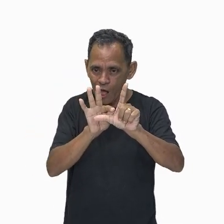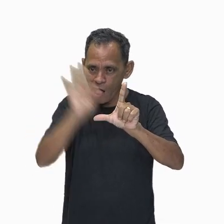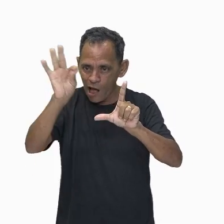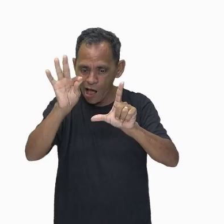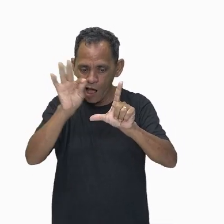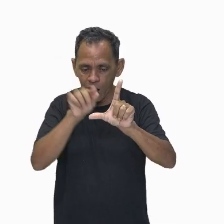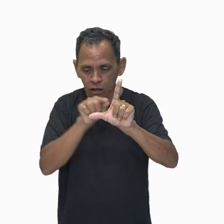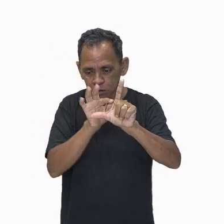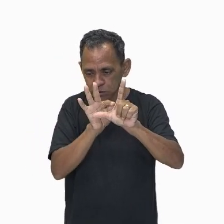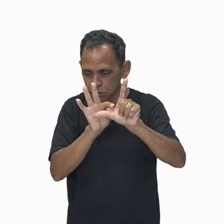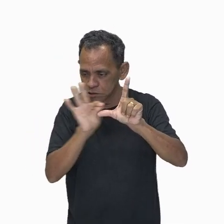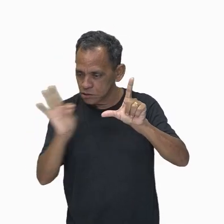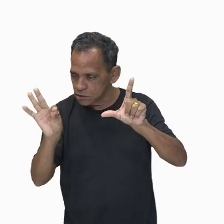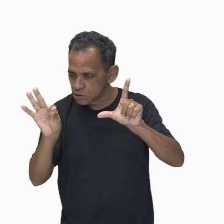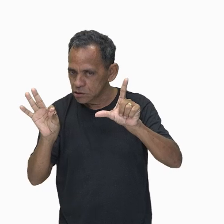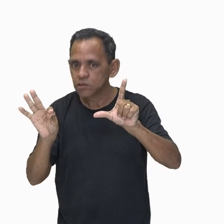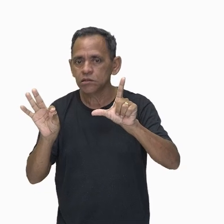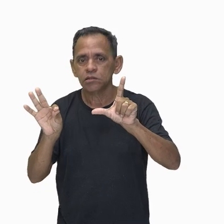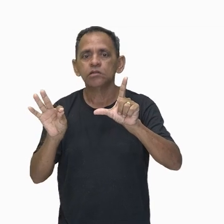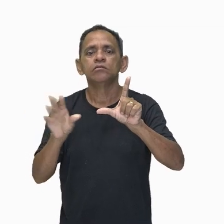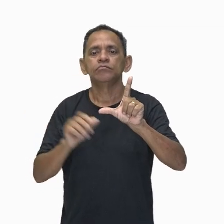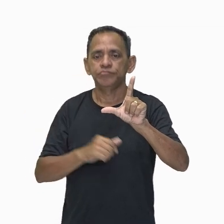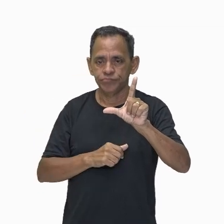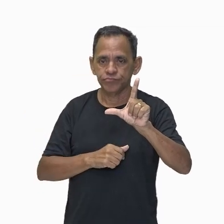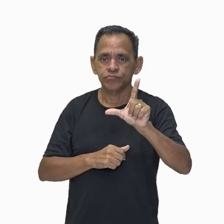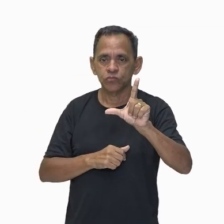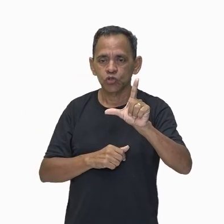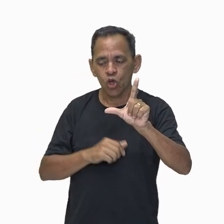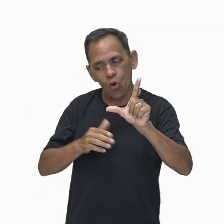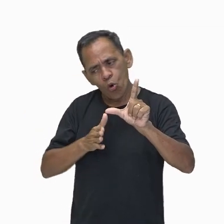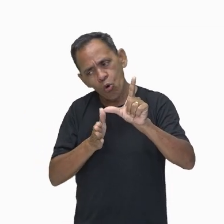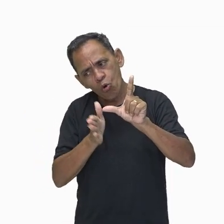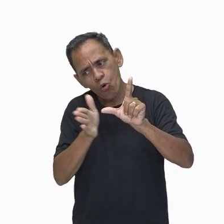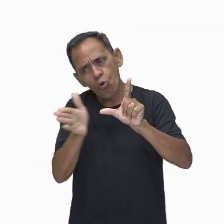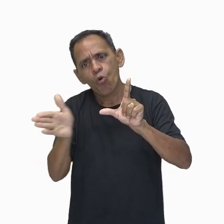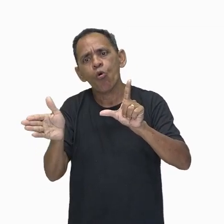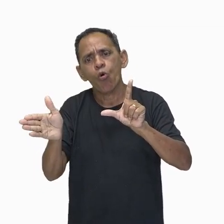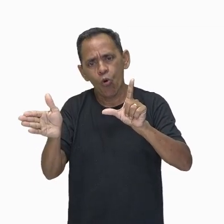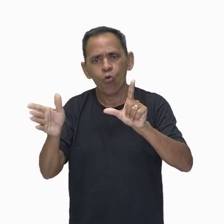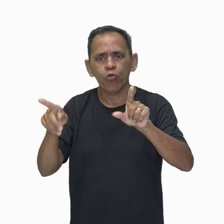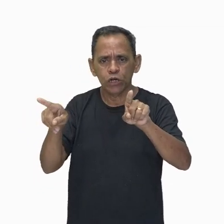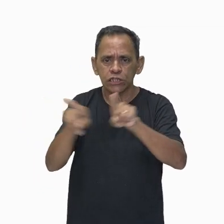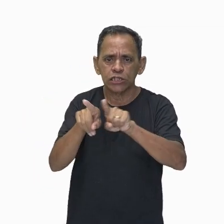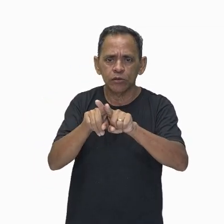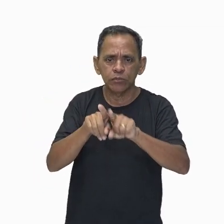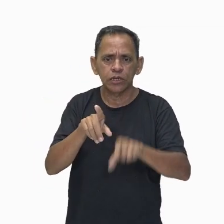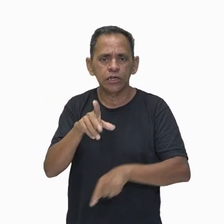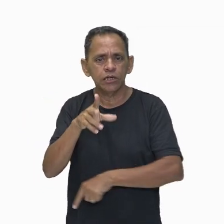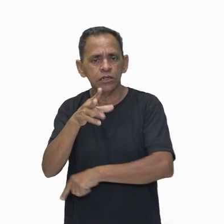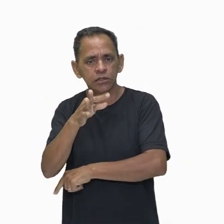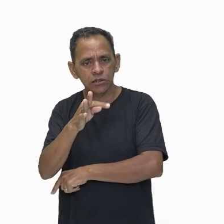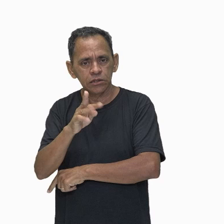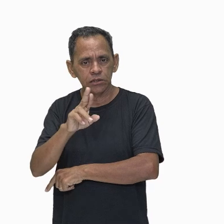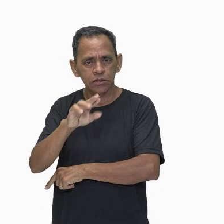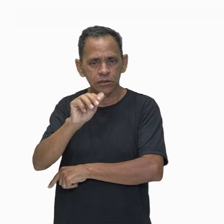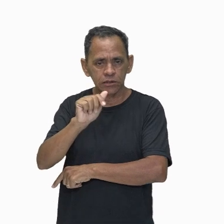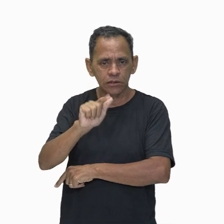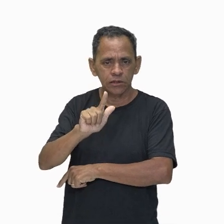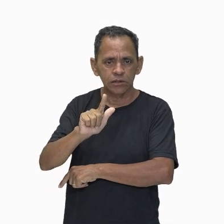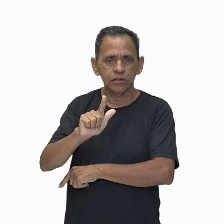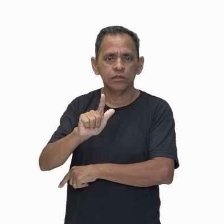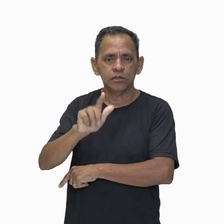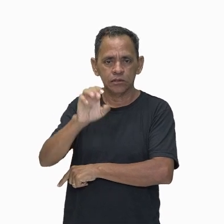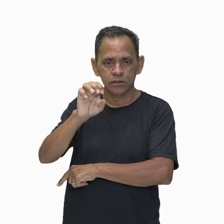pessoal? Se eu tiver aí numa trajetória curva, então ela vai ser uma trajetória curvilínea, beleza?